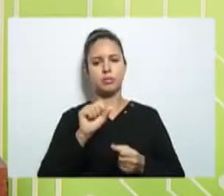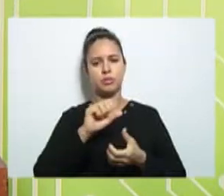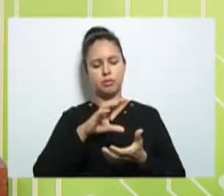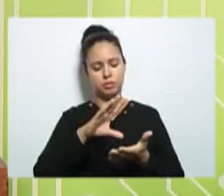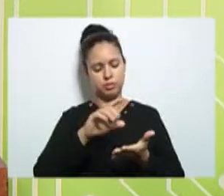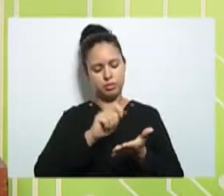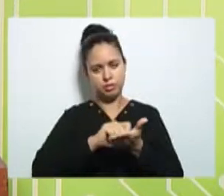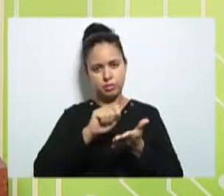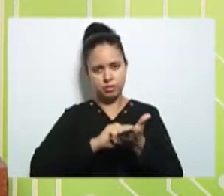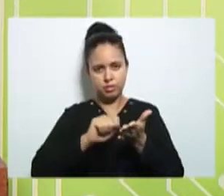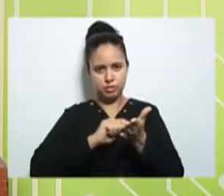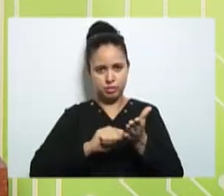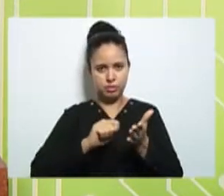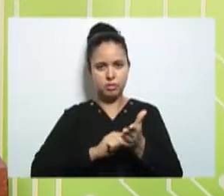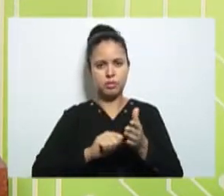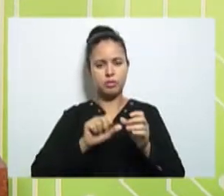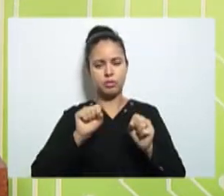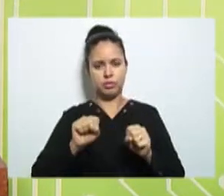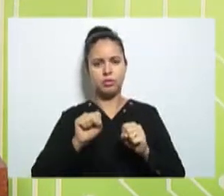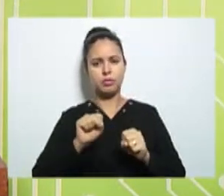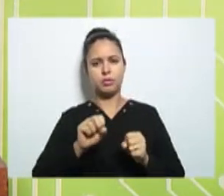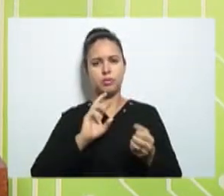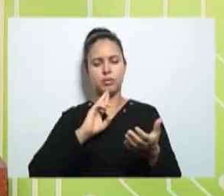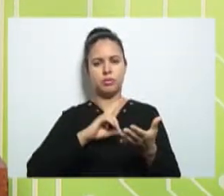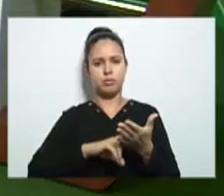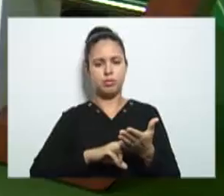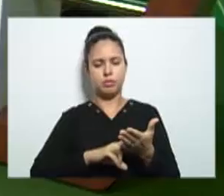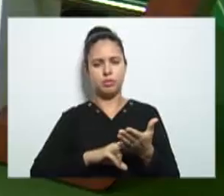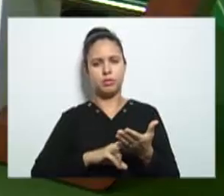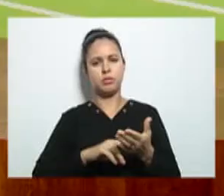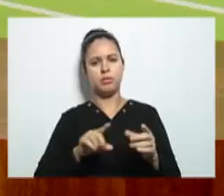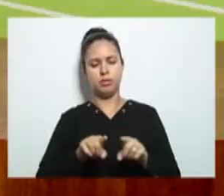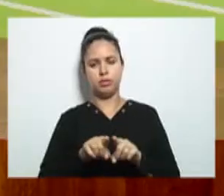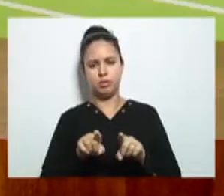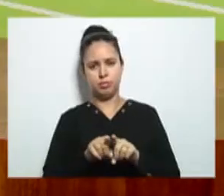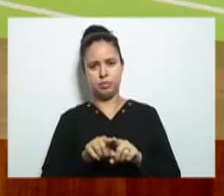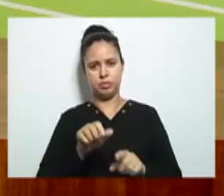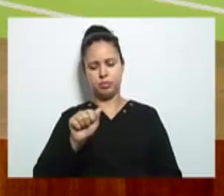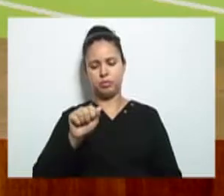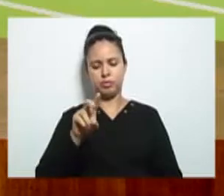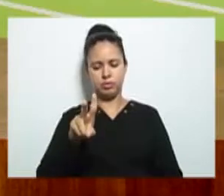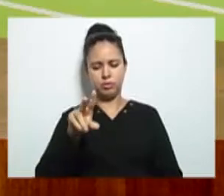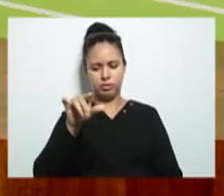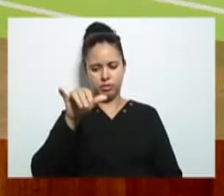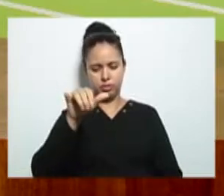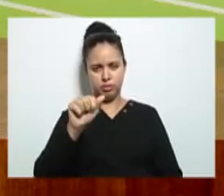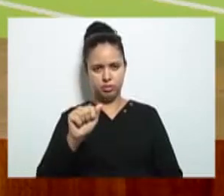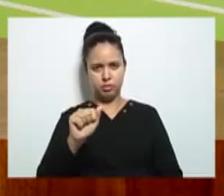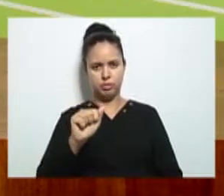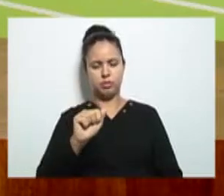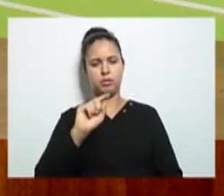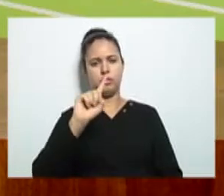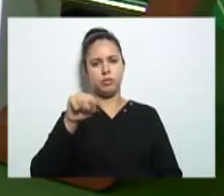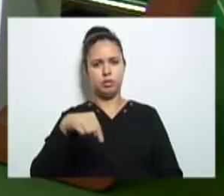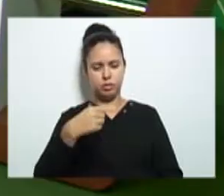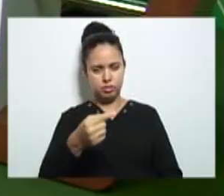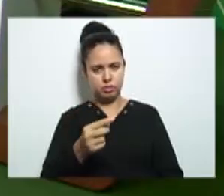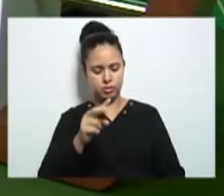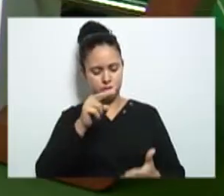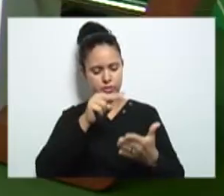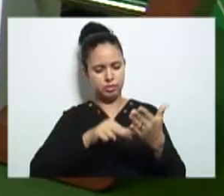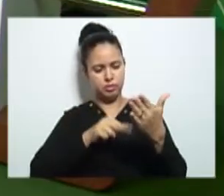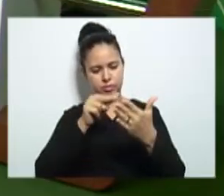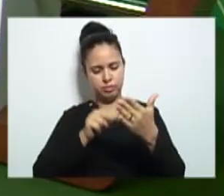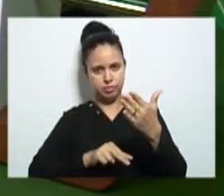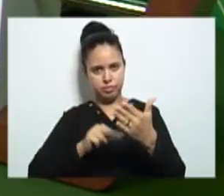na tela essa nossa resposta, tá, gente? Lembrando que o material vai estar disponível no ambiente virtual também para que eles possam, né, rever toda essa aula, Perfeito. Né, professor?